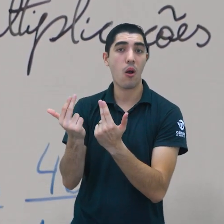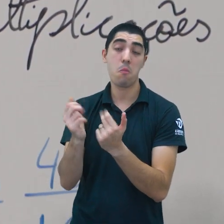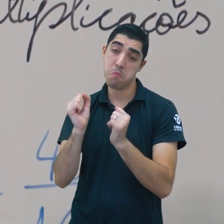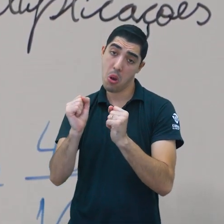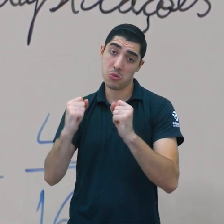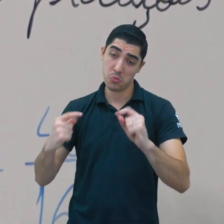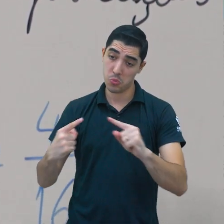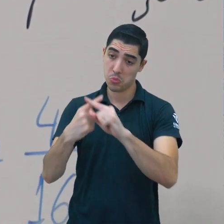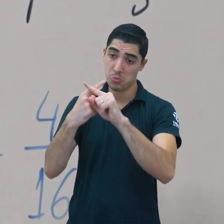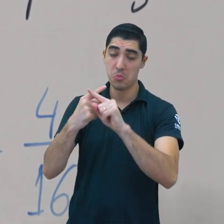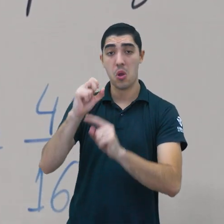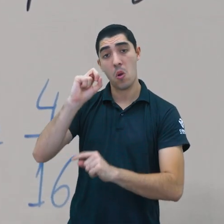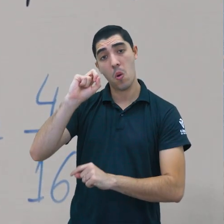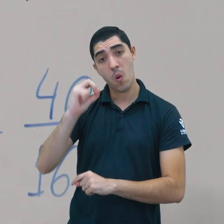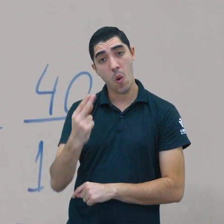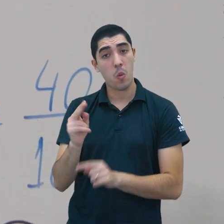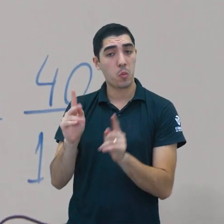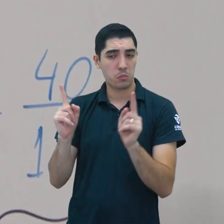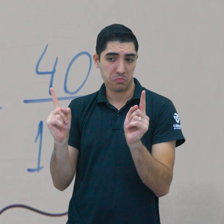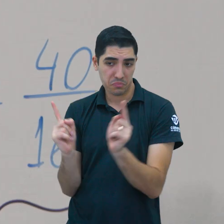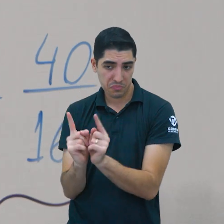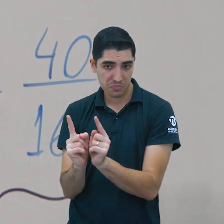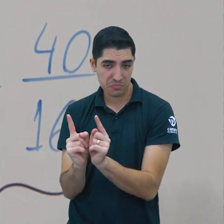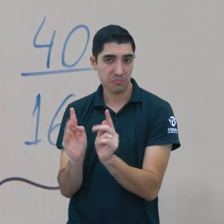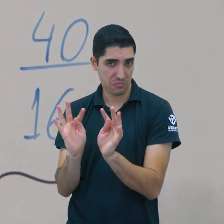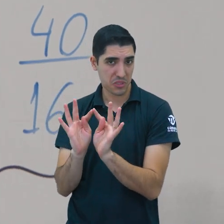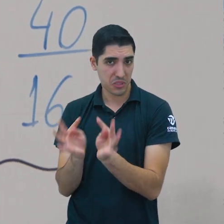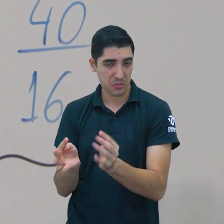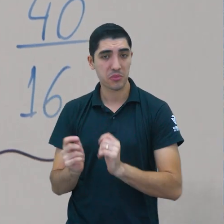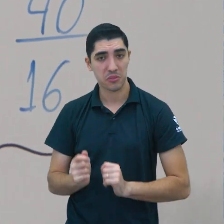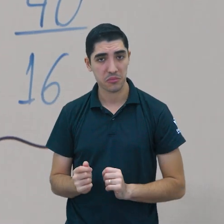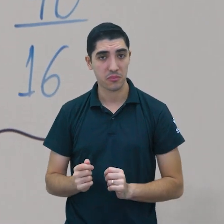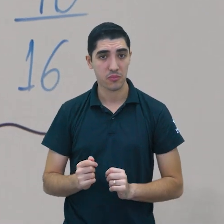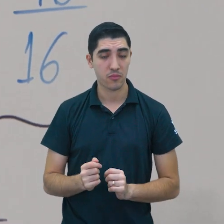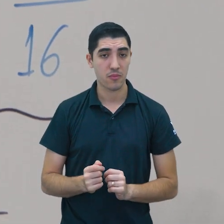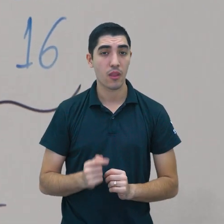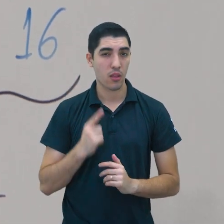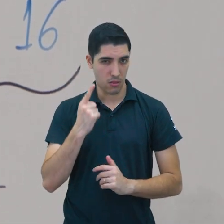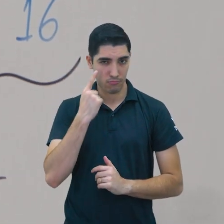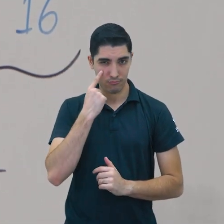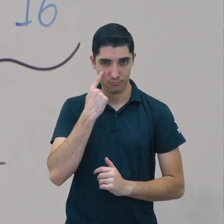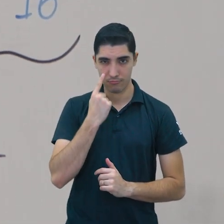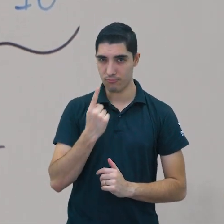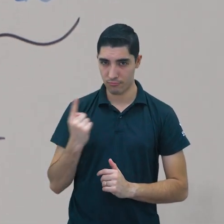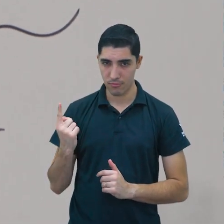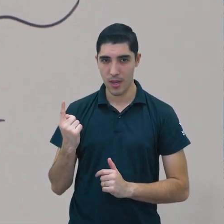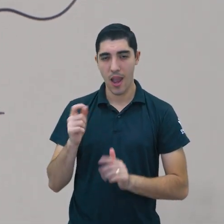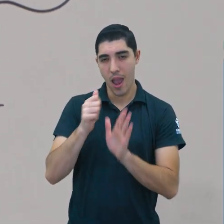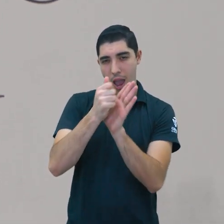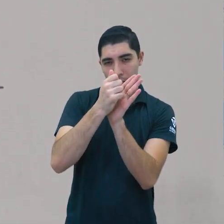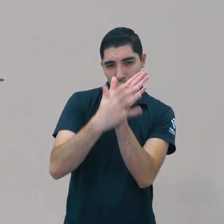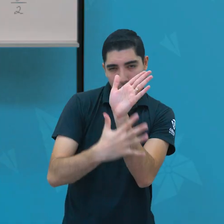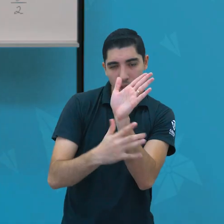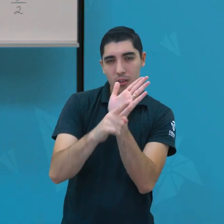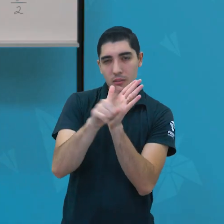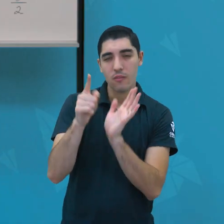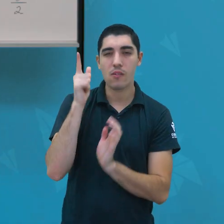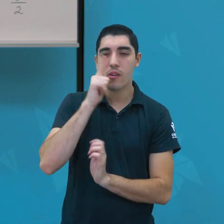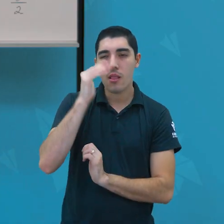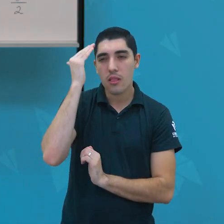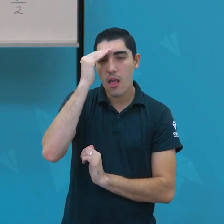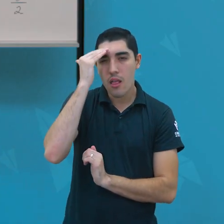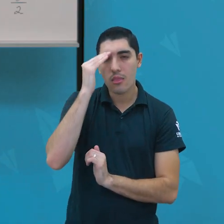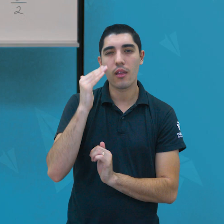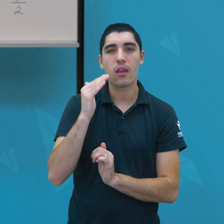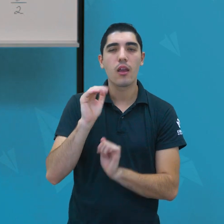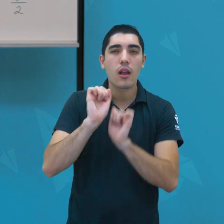por multiplicações ou simplificações. por meio dos exercícios, nós